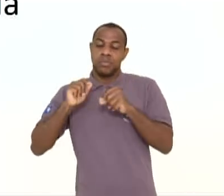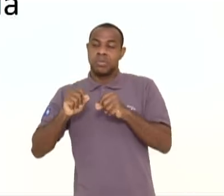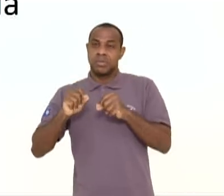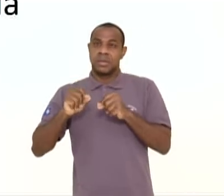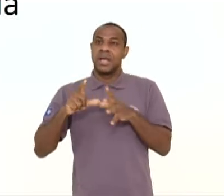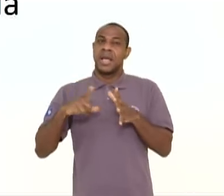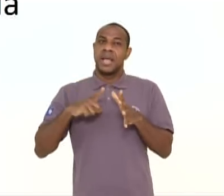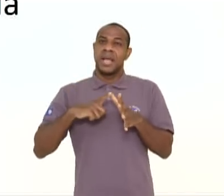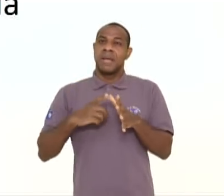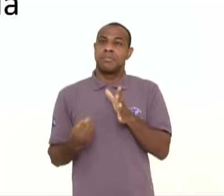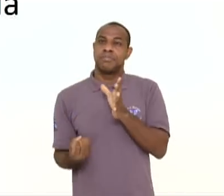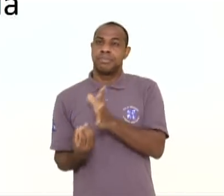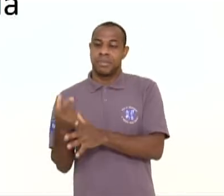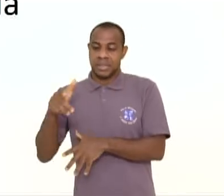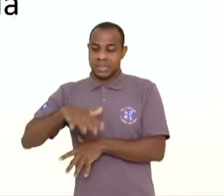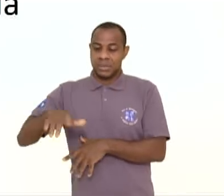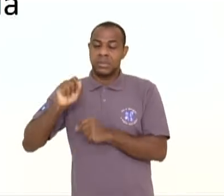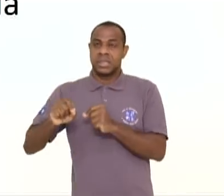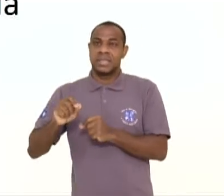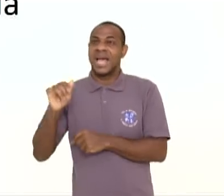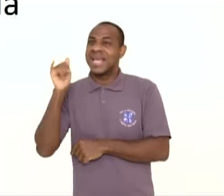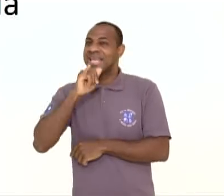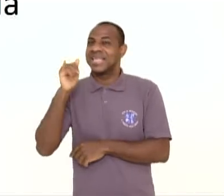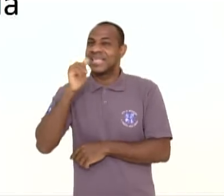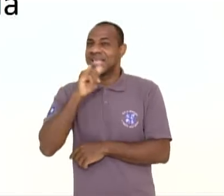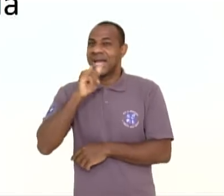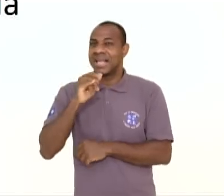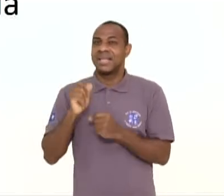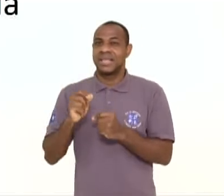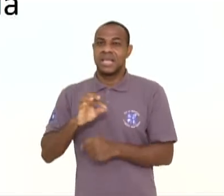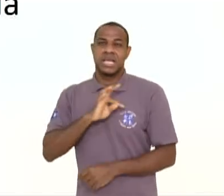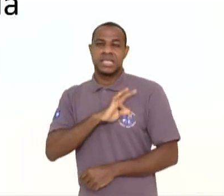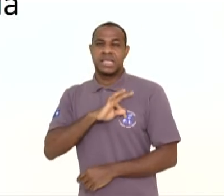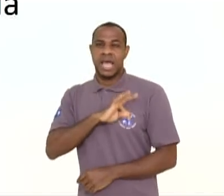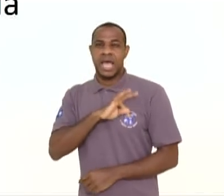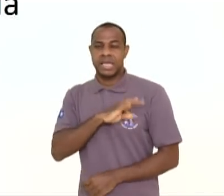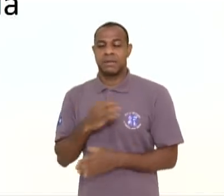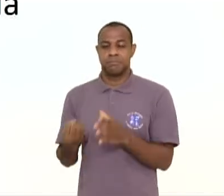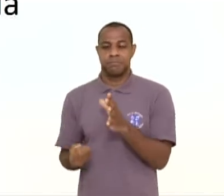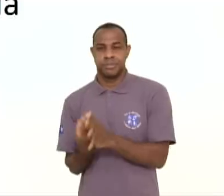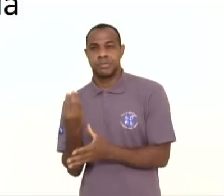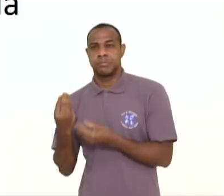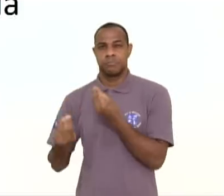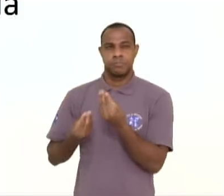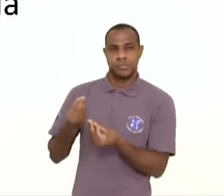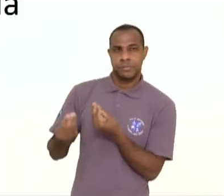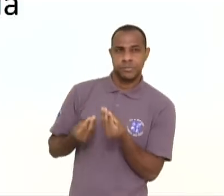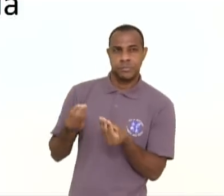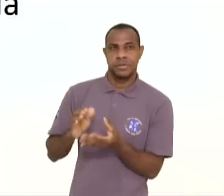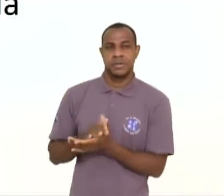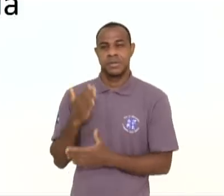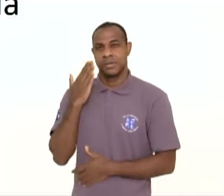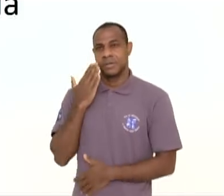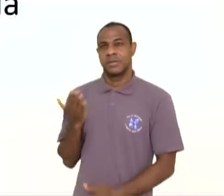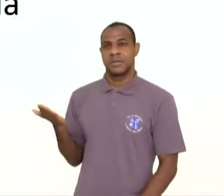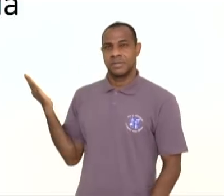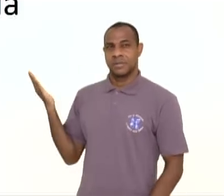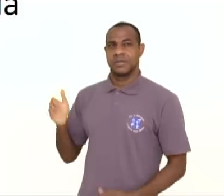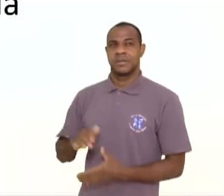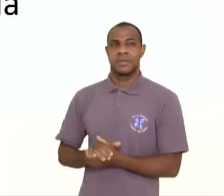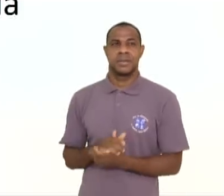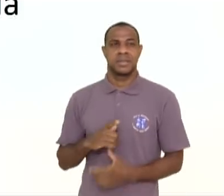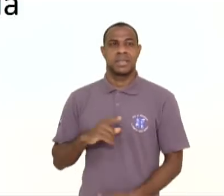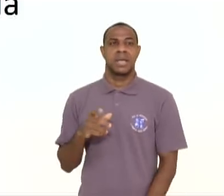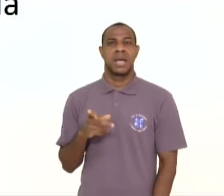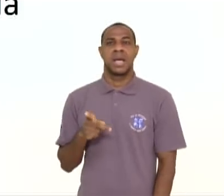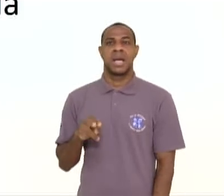tempo eles desenvolveram sua própria técnica, incluindo a pantomima. Então a pantomima nós vamos ver mais adiante o que vem a ser a pantomima, né? Então, que é